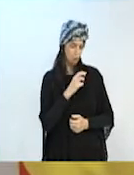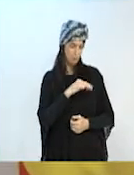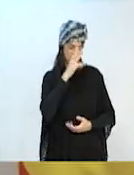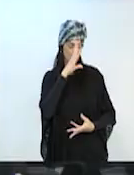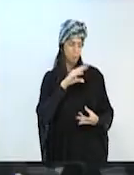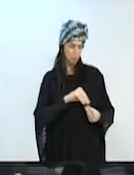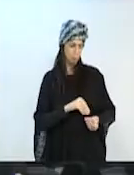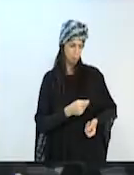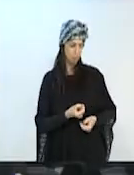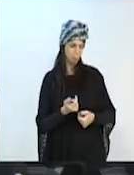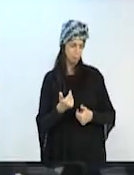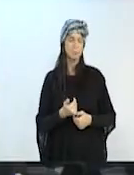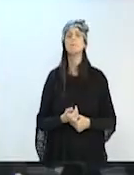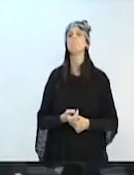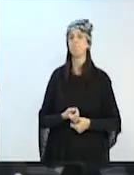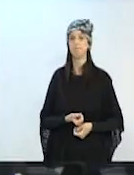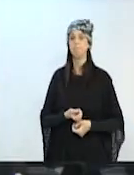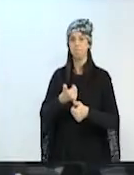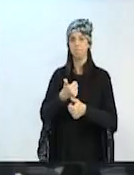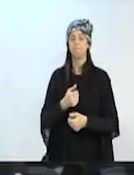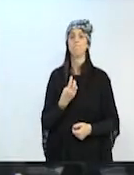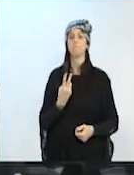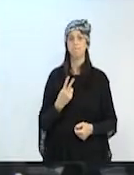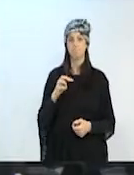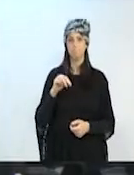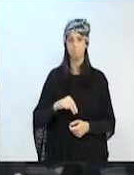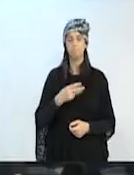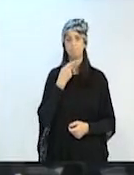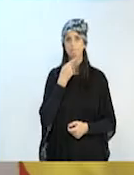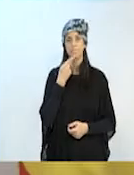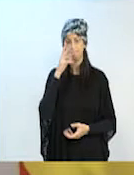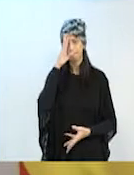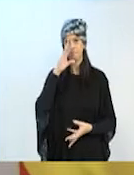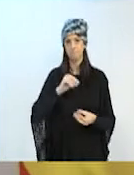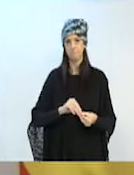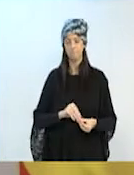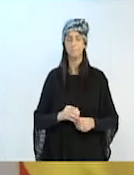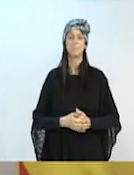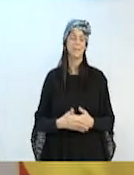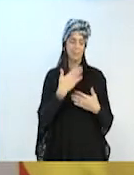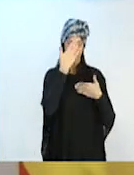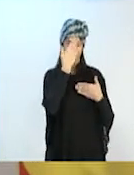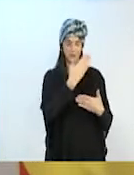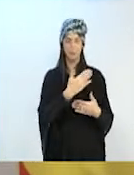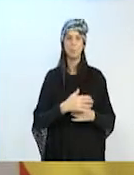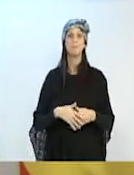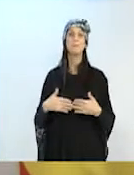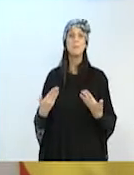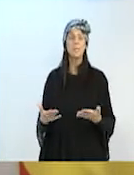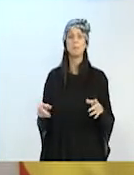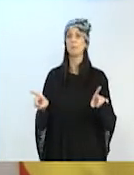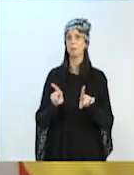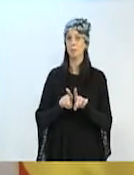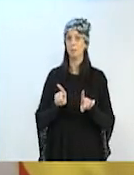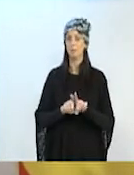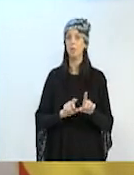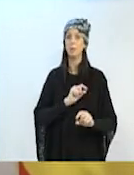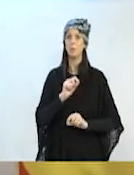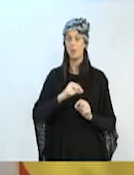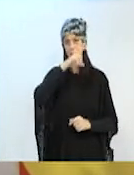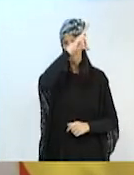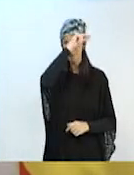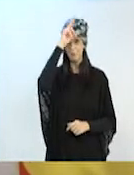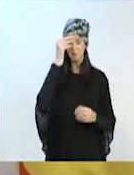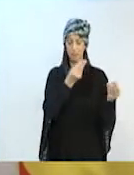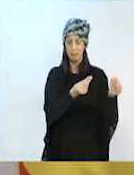favor. Cedo mais 2 minutos, a Vossa Excelência, vereador Roberto. Obrigado. E também nos, que o Executivo